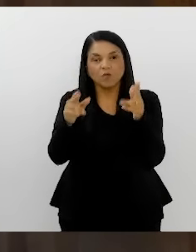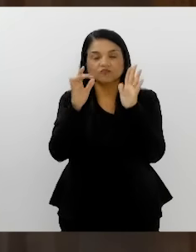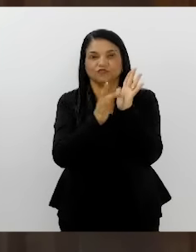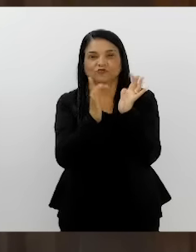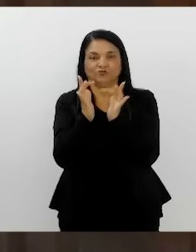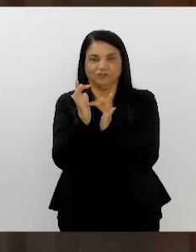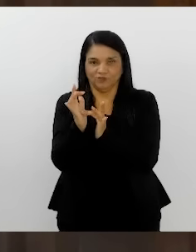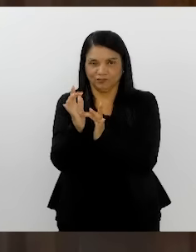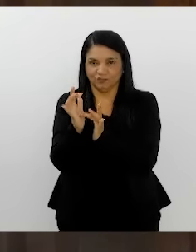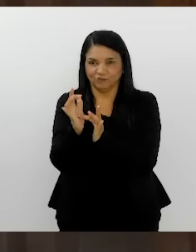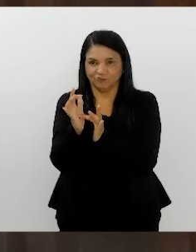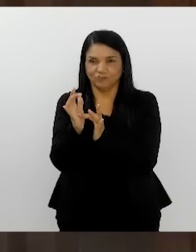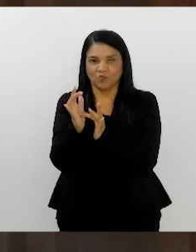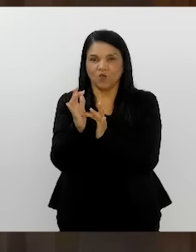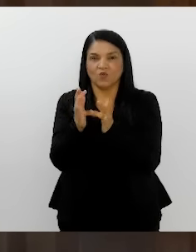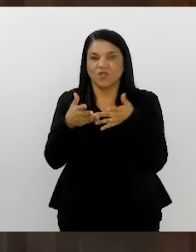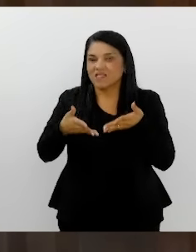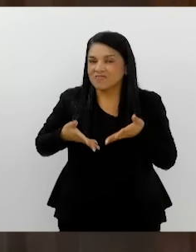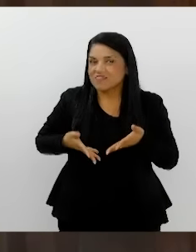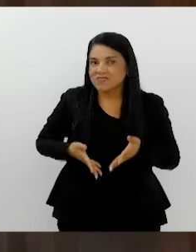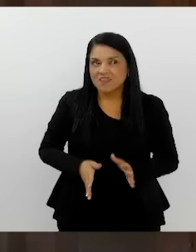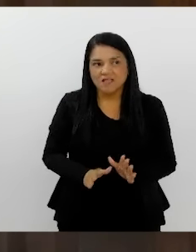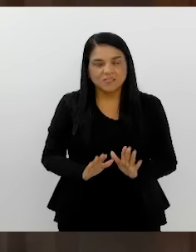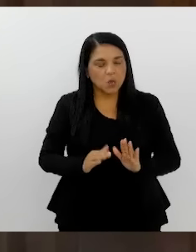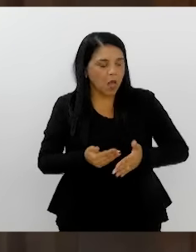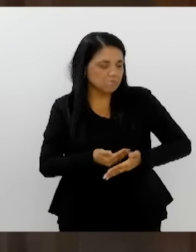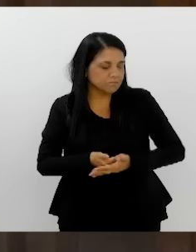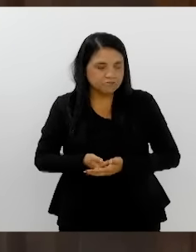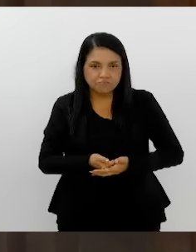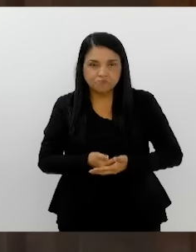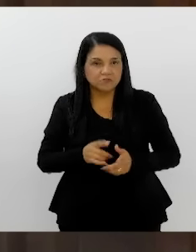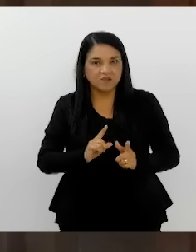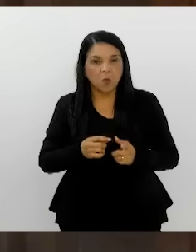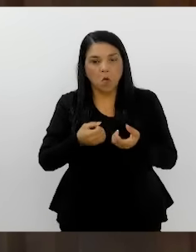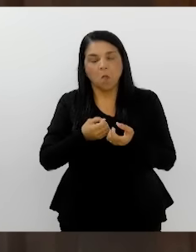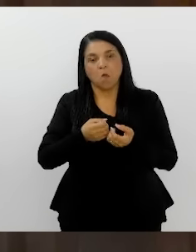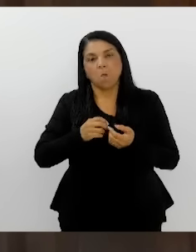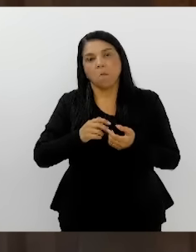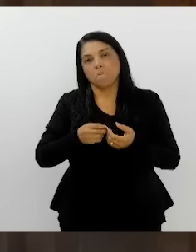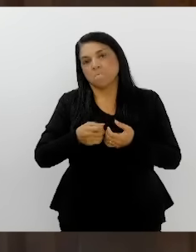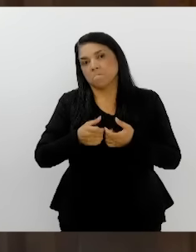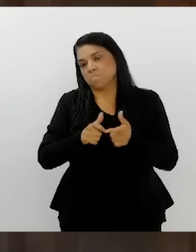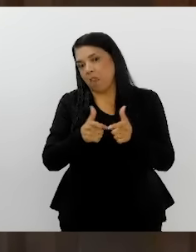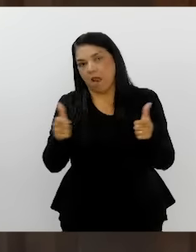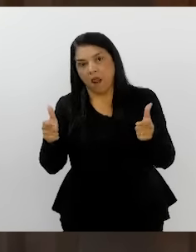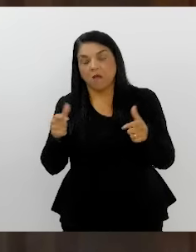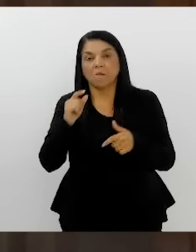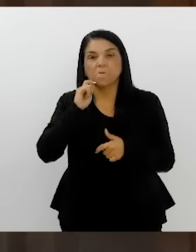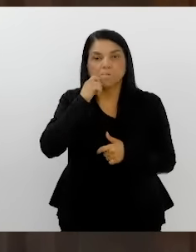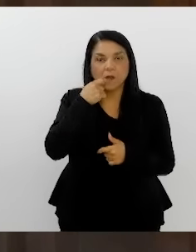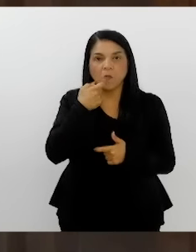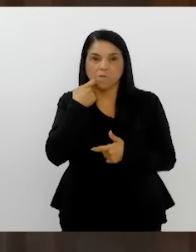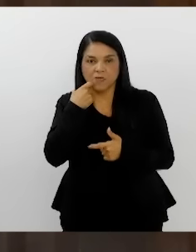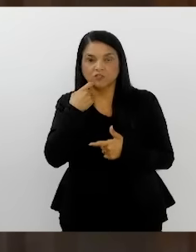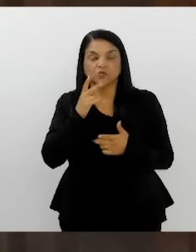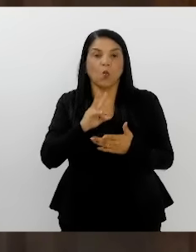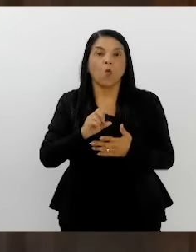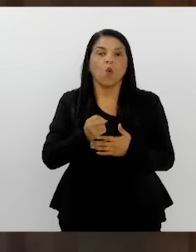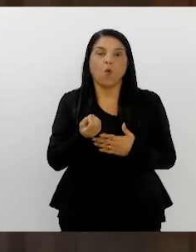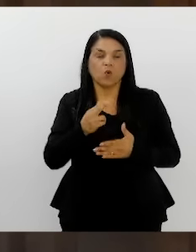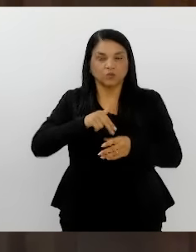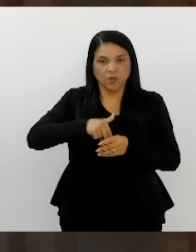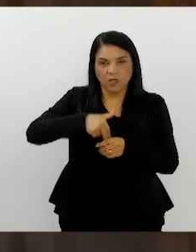não foi quando ele nasceu numa gruta em Belém, não foi quando ele multiplicou os pães e os peixes, nem quando ele ressuscitou Lázaro, mas